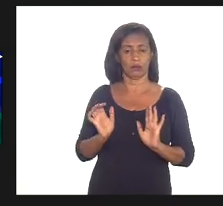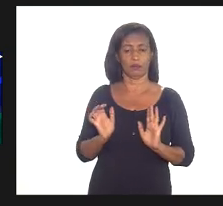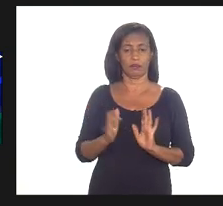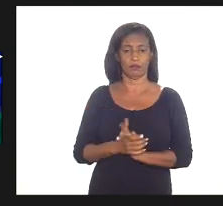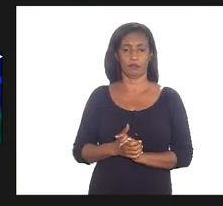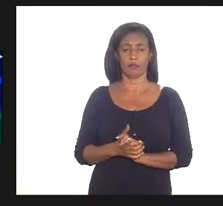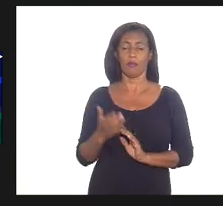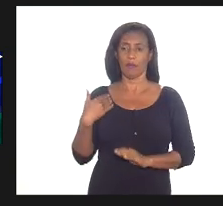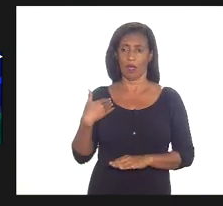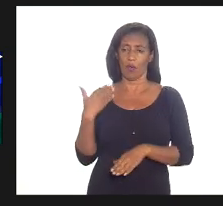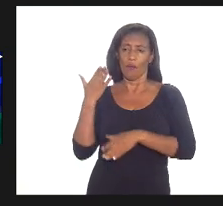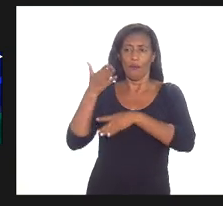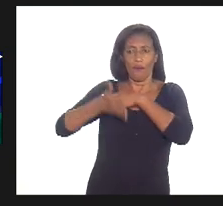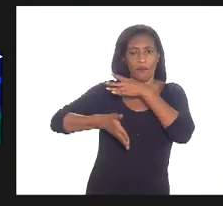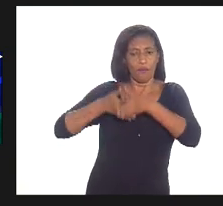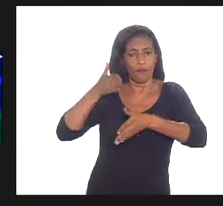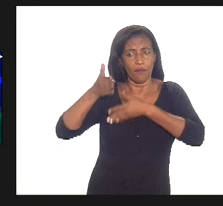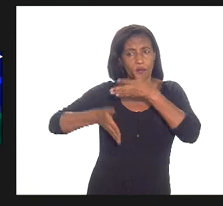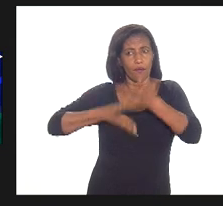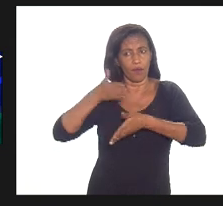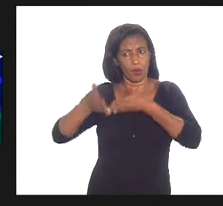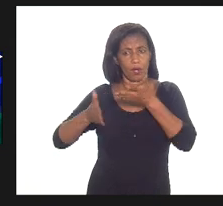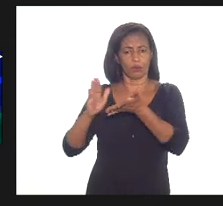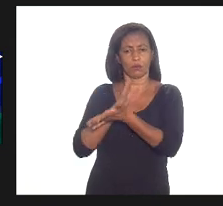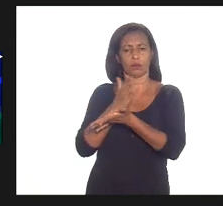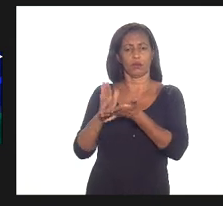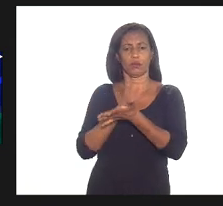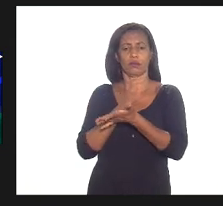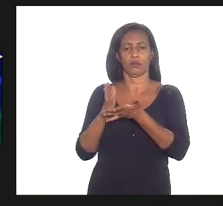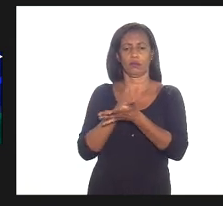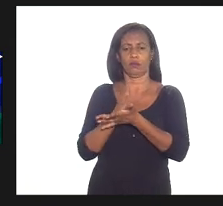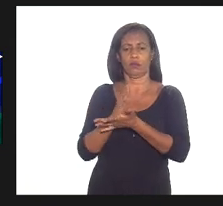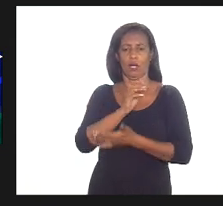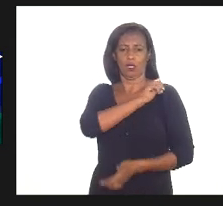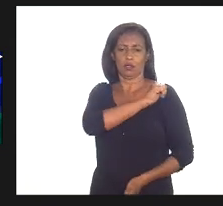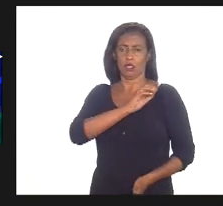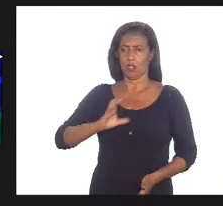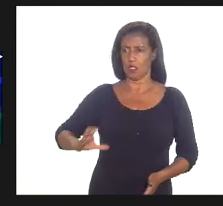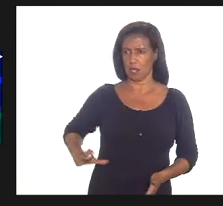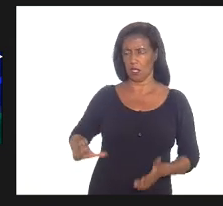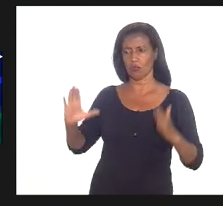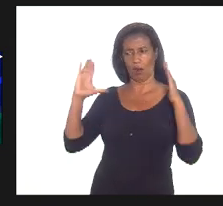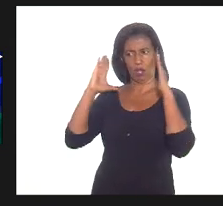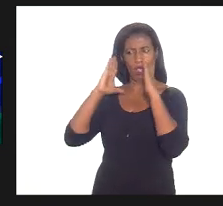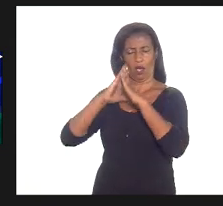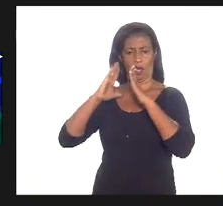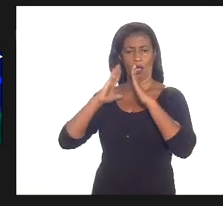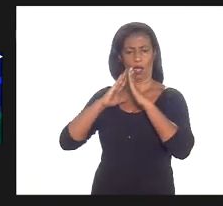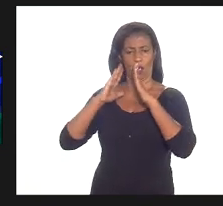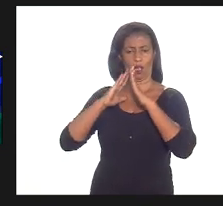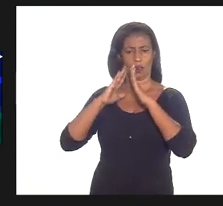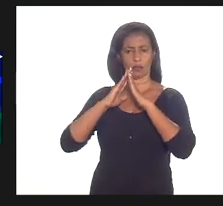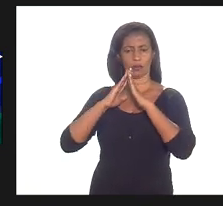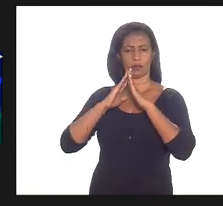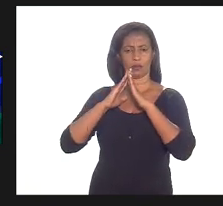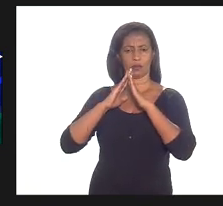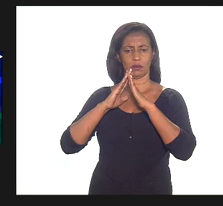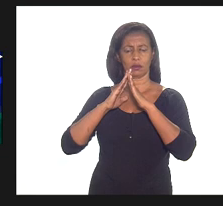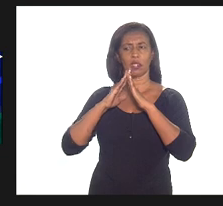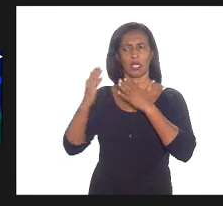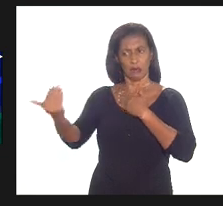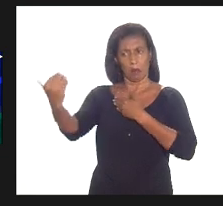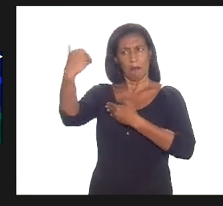frequento frequentei algumas vezes quando chegamos na sua casa e também a transferir anos